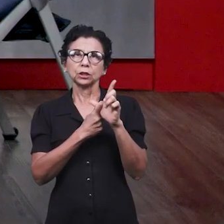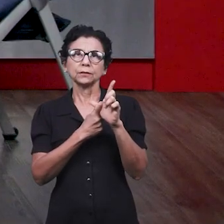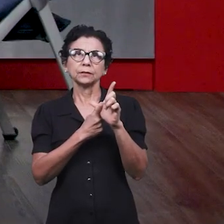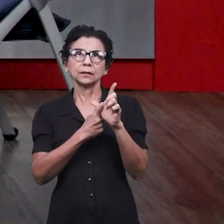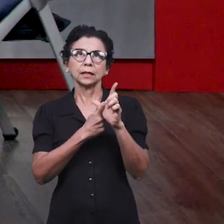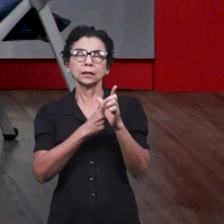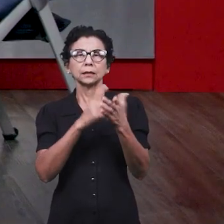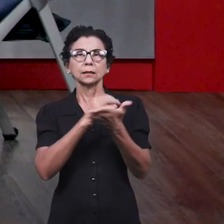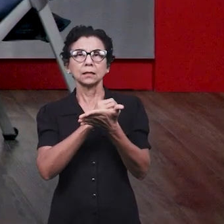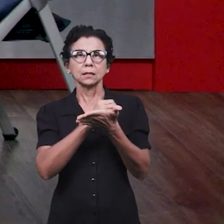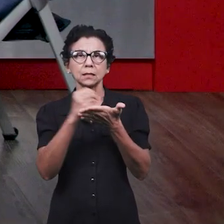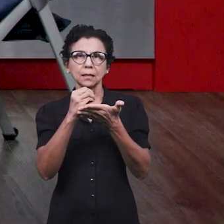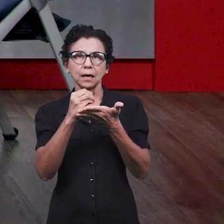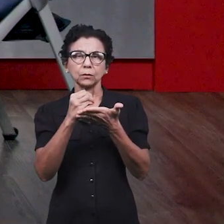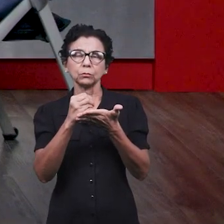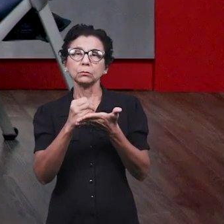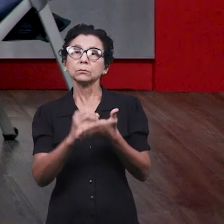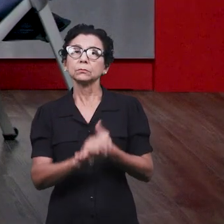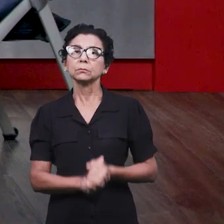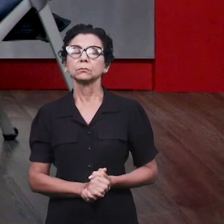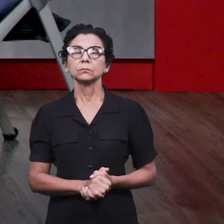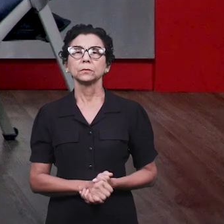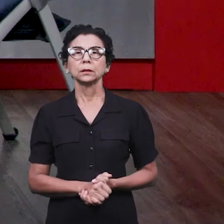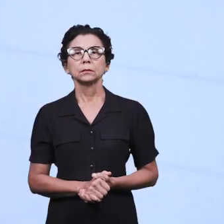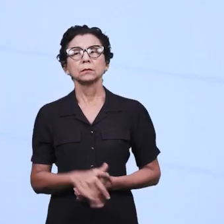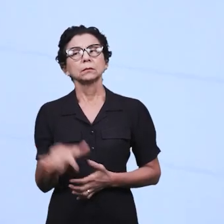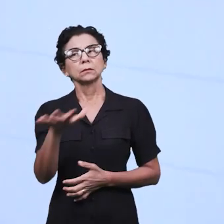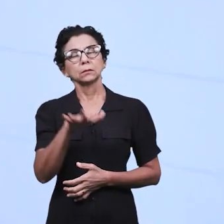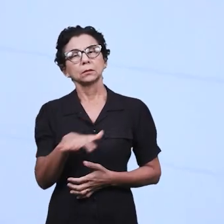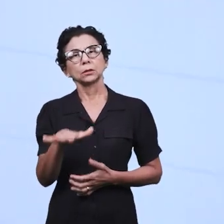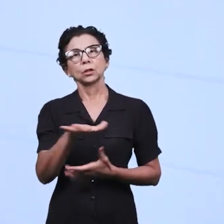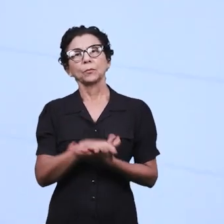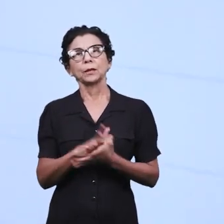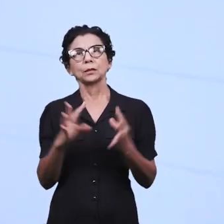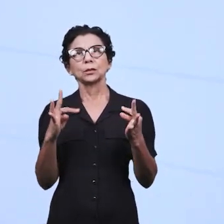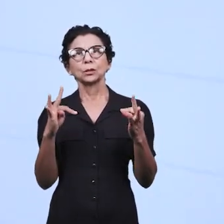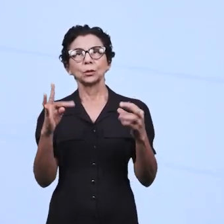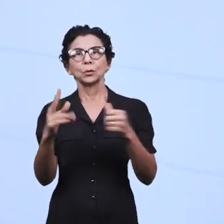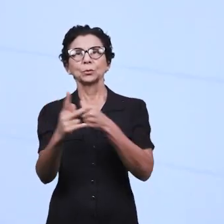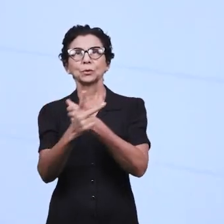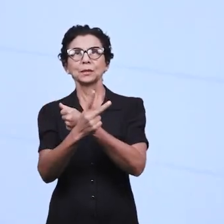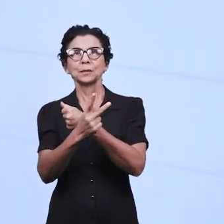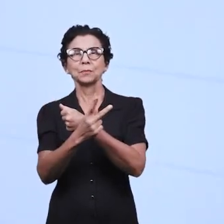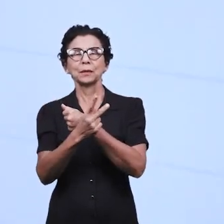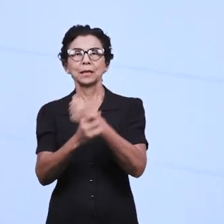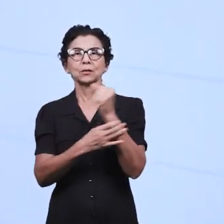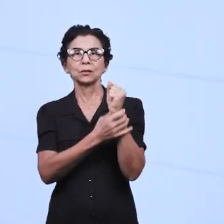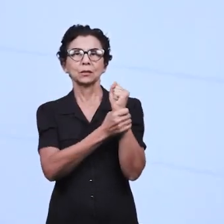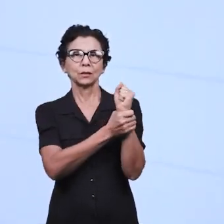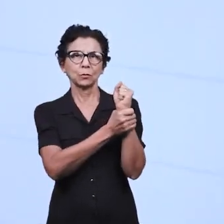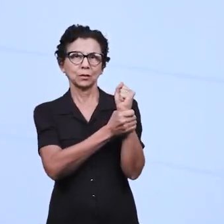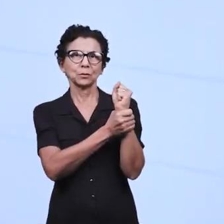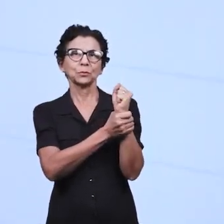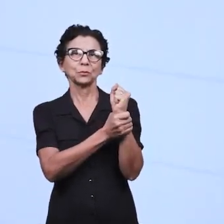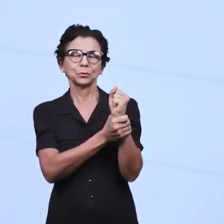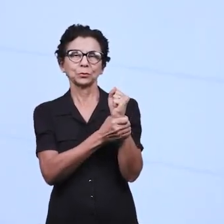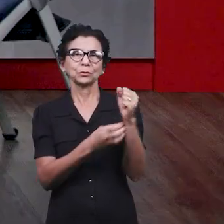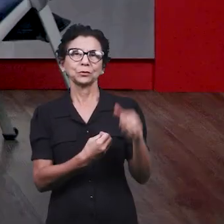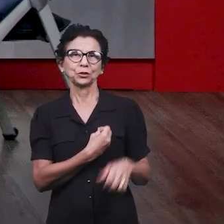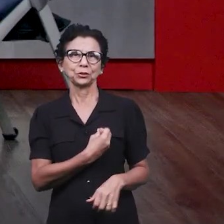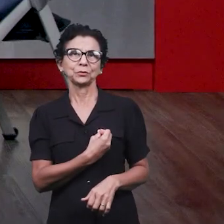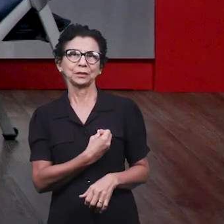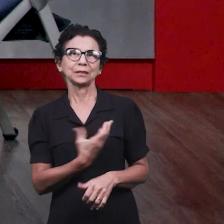seguro prestamista, geralmente? Geralmente, em todos os empréstimos que é feito, né, existe o seguro prestamista, que é justamente